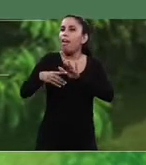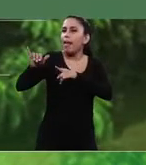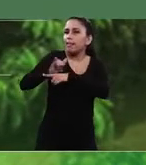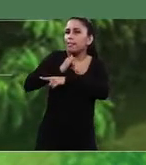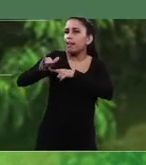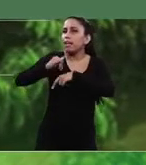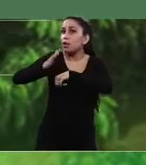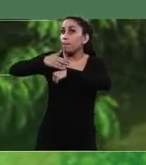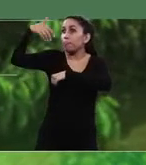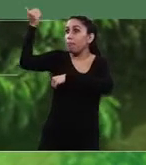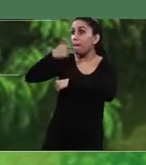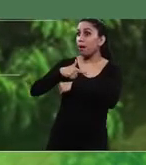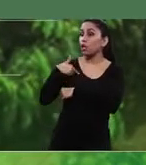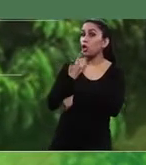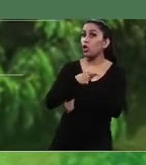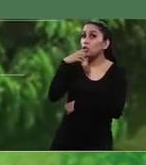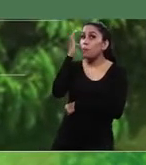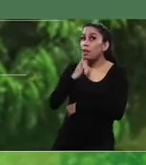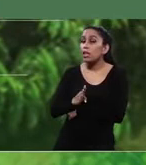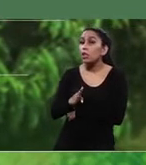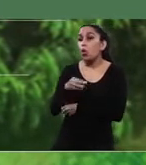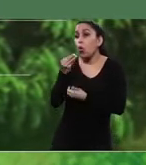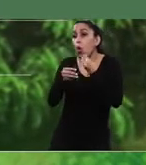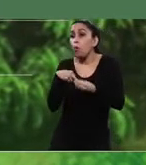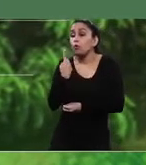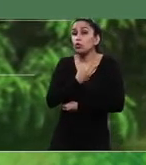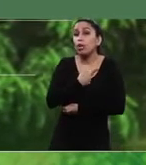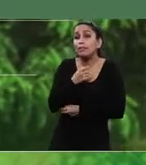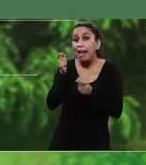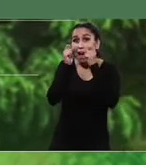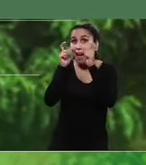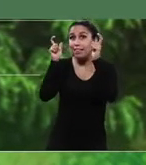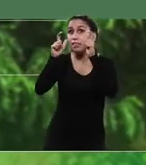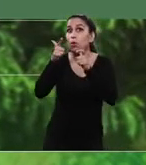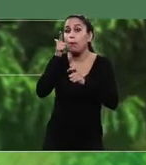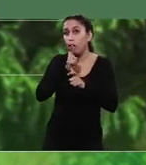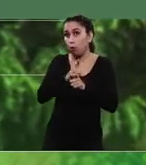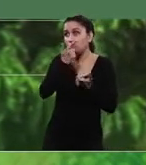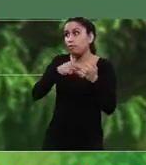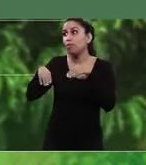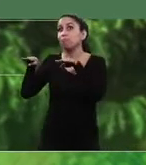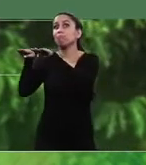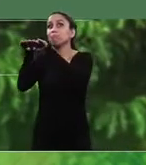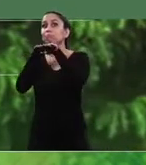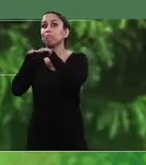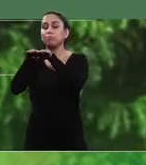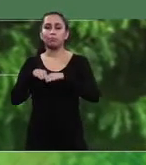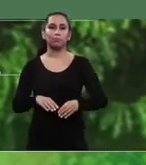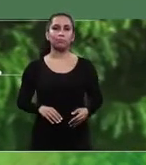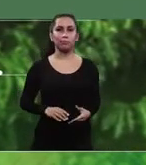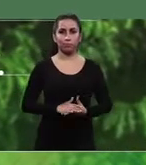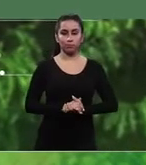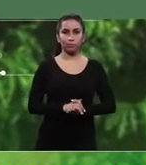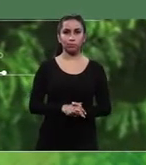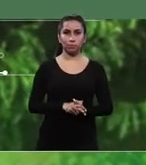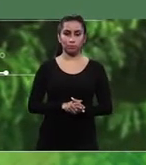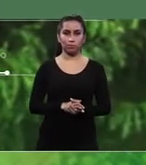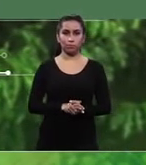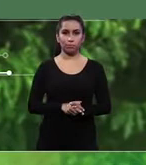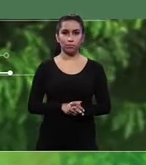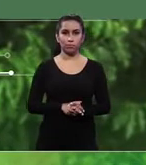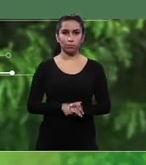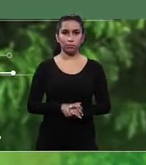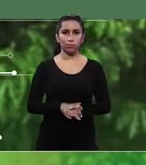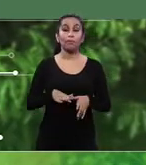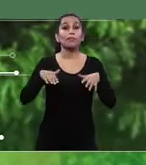devemos ter atenção para ampliar nossas oportunidades de negócio. Pode passar? Então, a gente, primeiro,